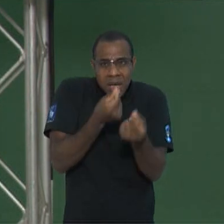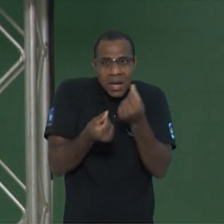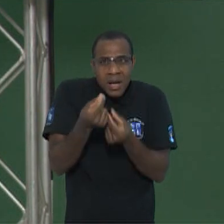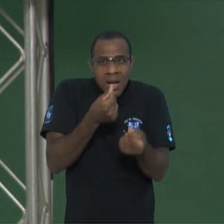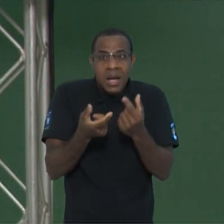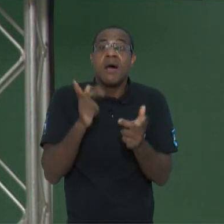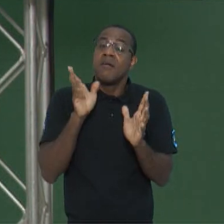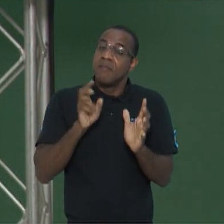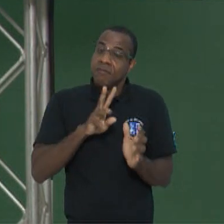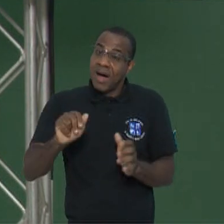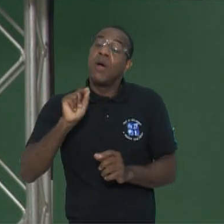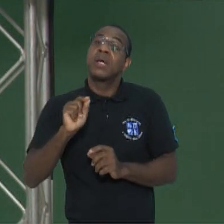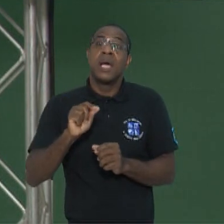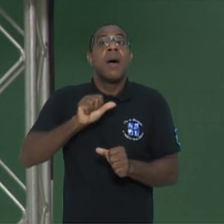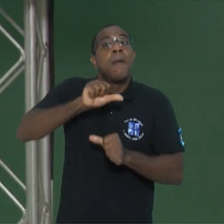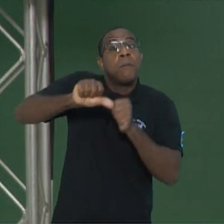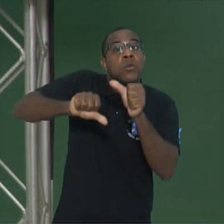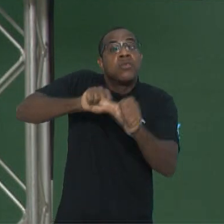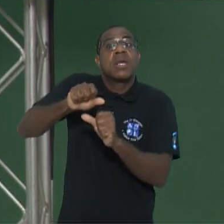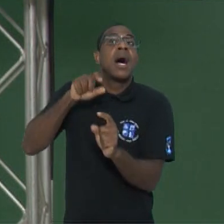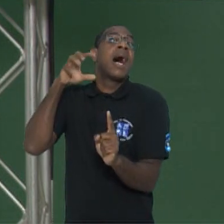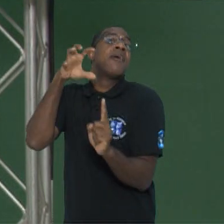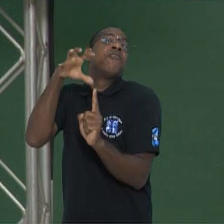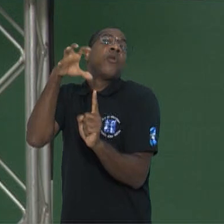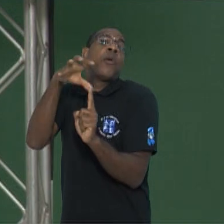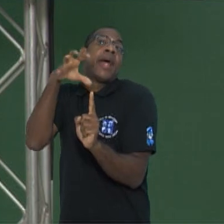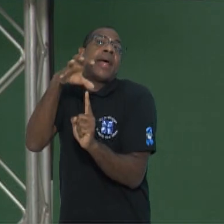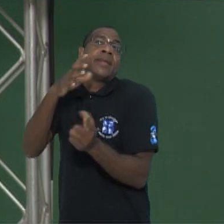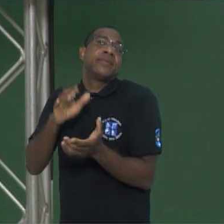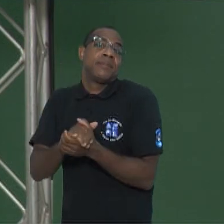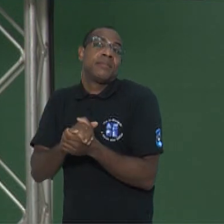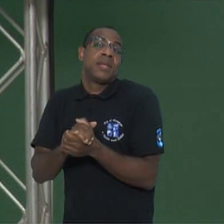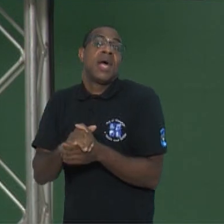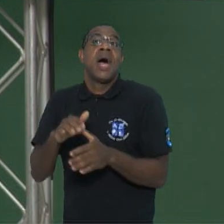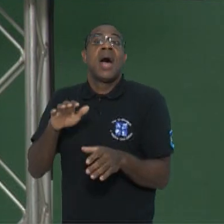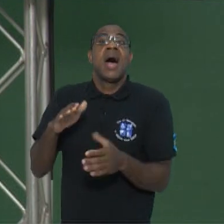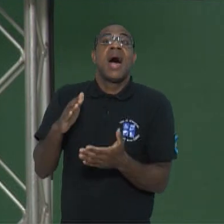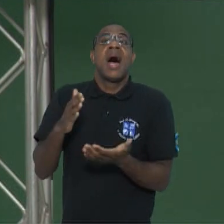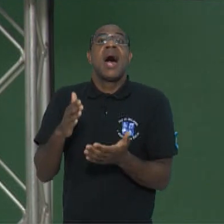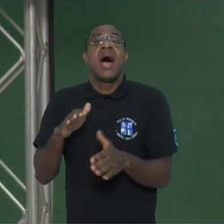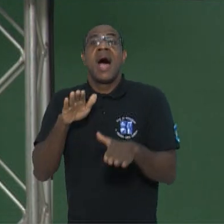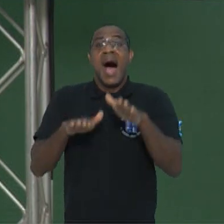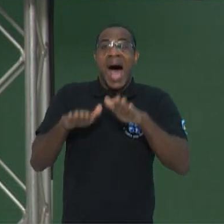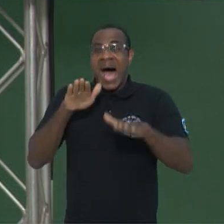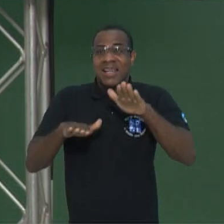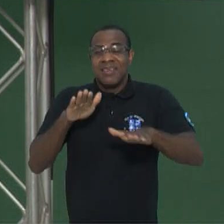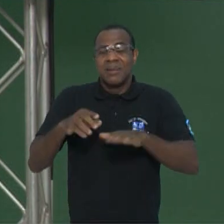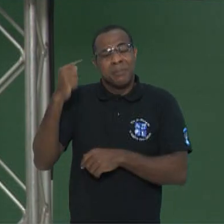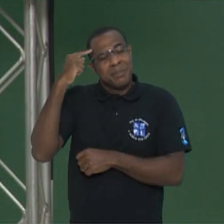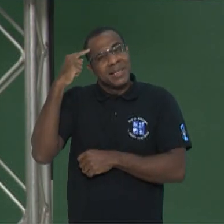se modificar por essa influência. Às vezes o que era original daquele lugar fica em segundo plano e o que veio